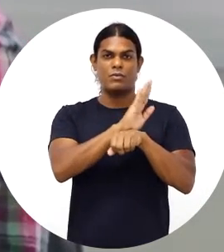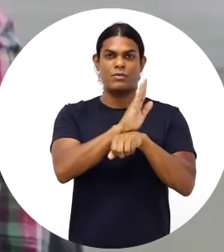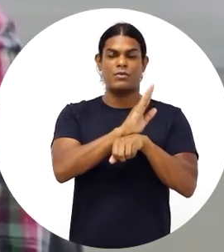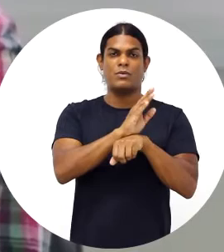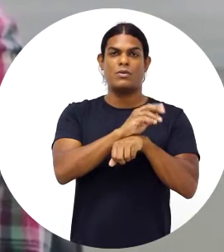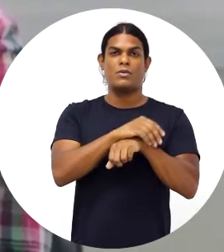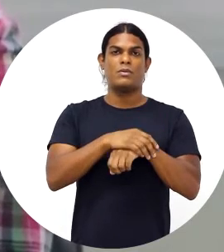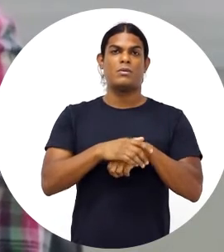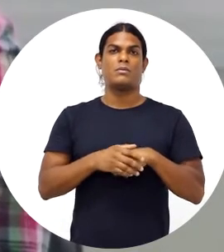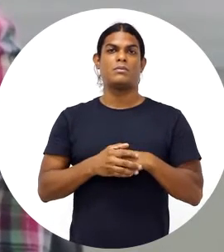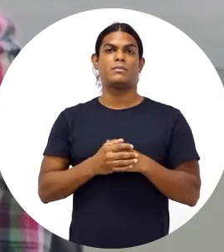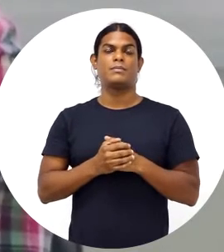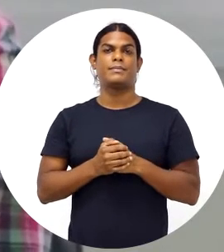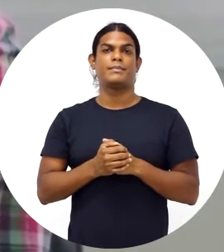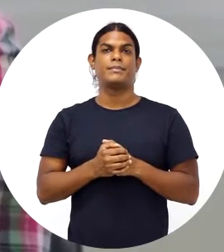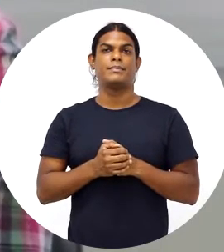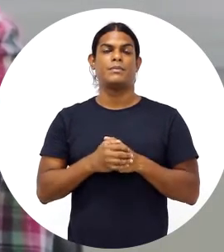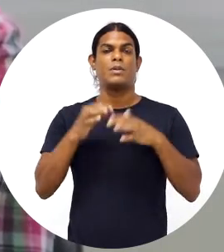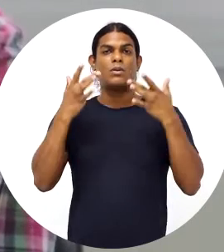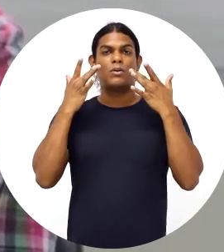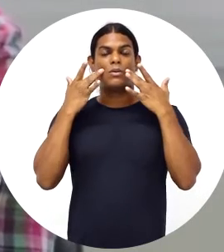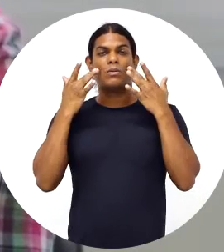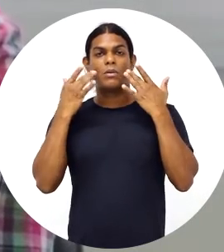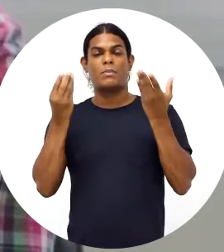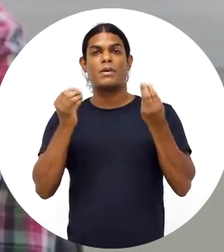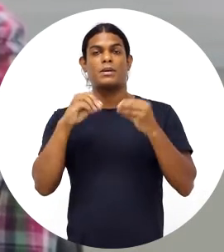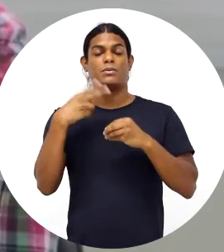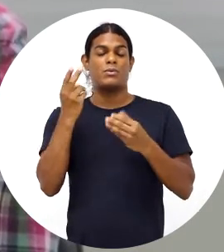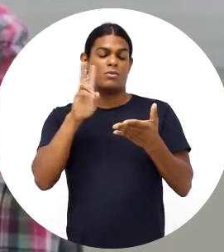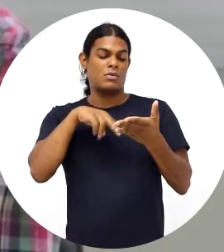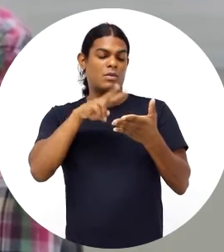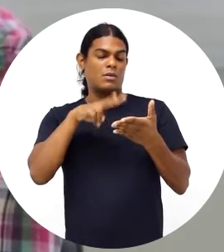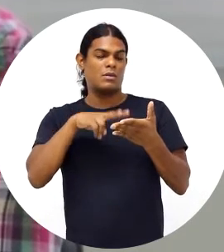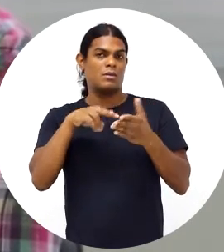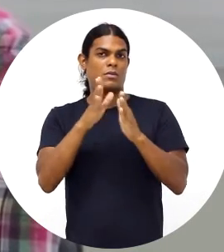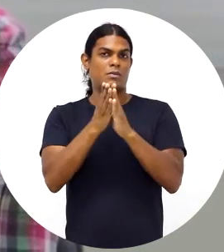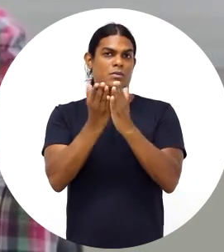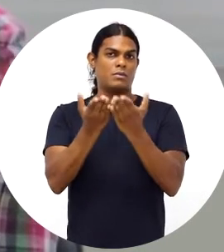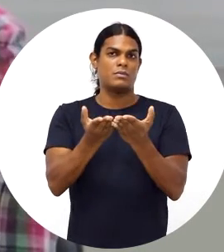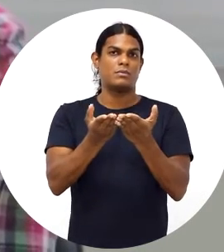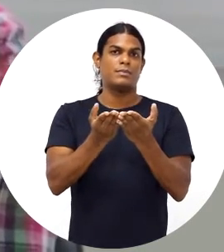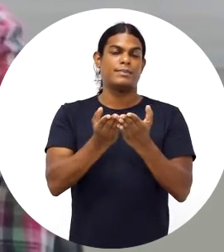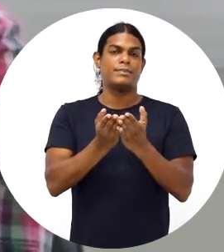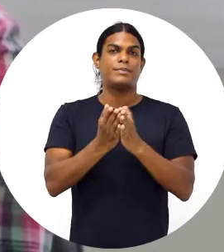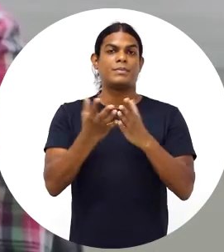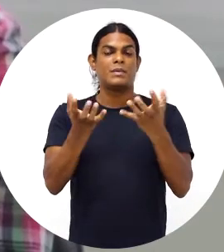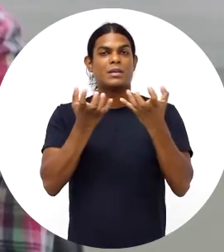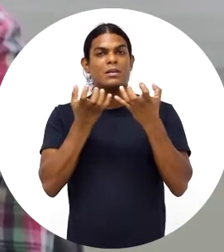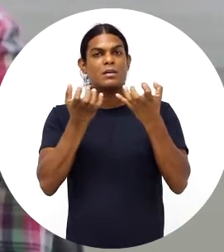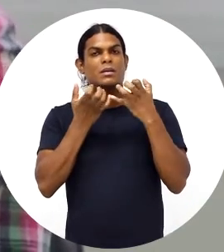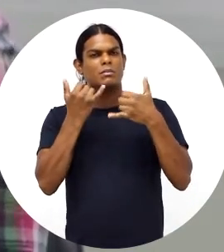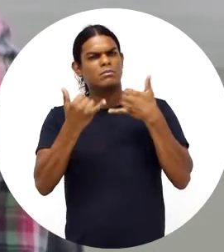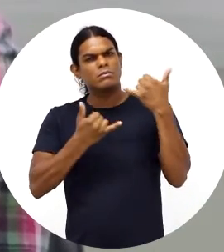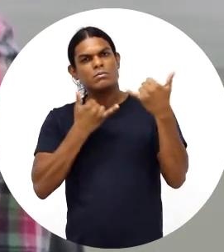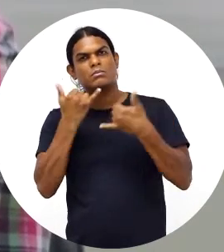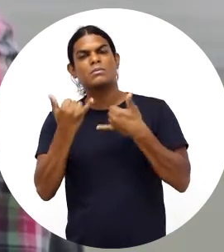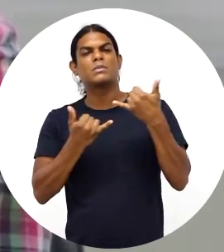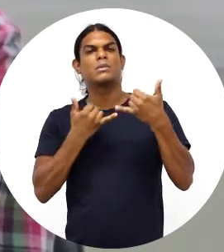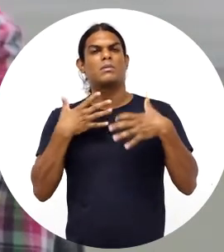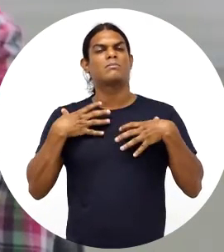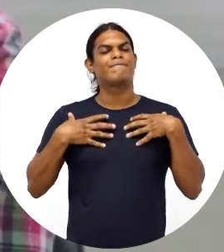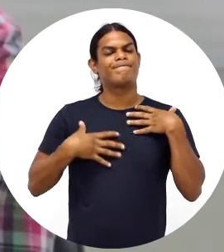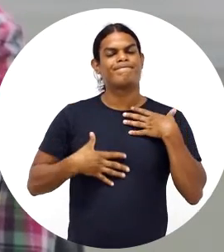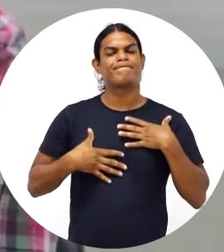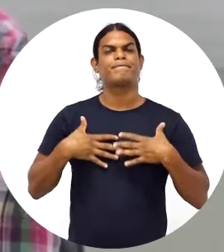cinema, ou assistir a uma peça, ou lemos um livro, a primeira coisa que queremos é realmente uma